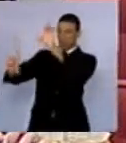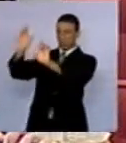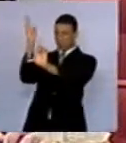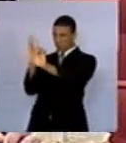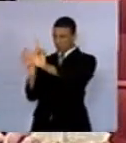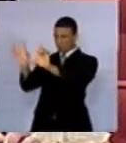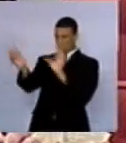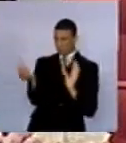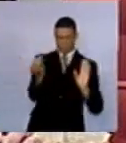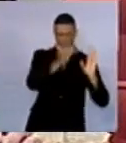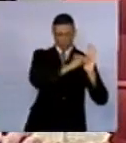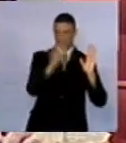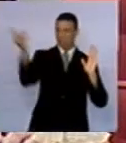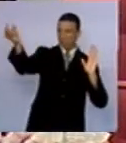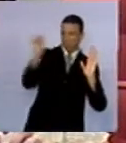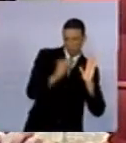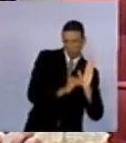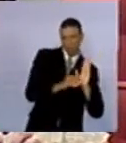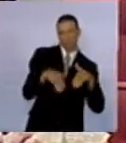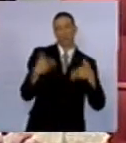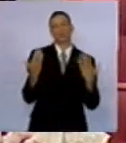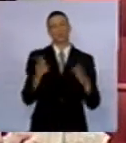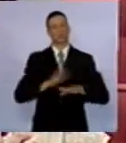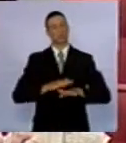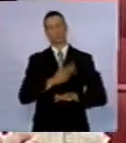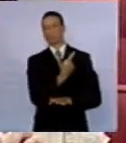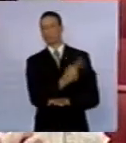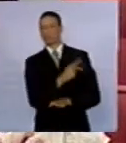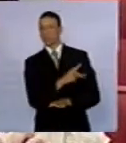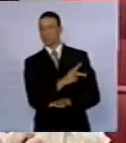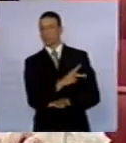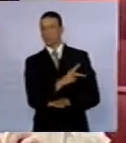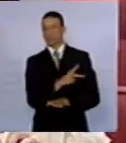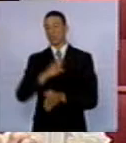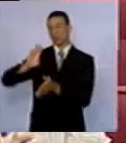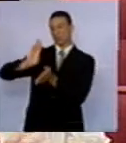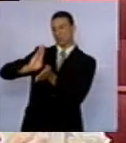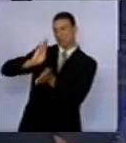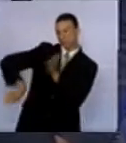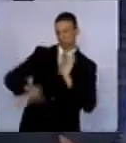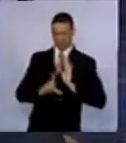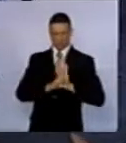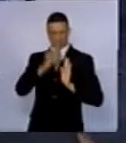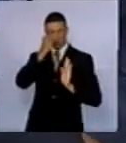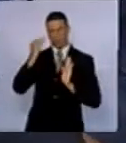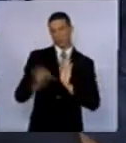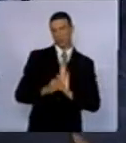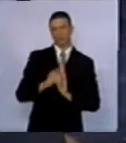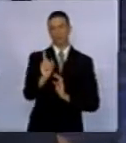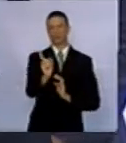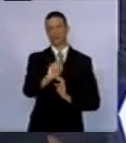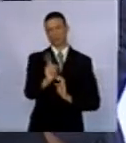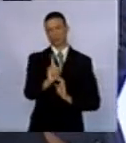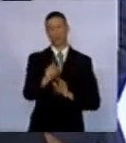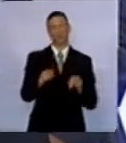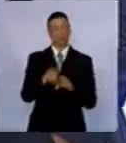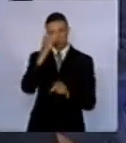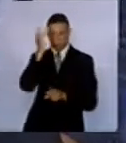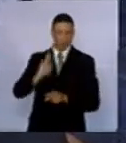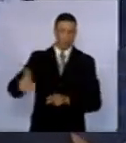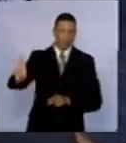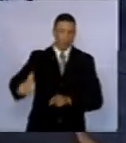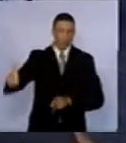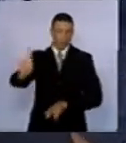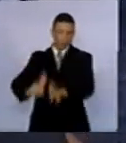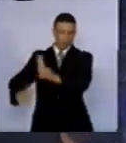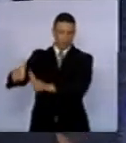exibir, de modo que a programação de nenhum canal será descaracterizada em razão da lei. Os consumidores brasileiros terão